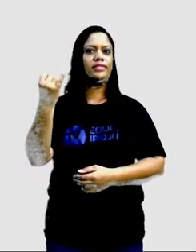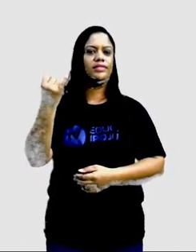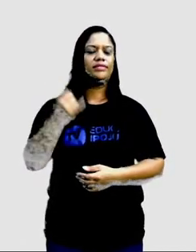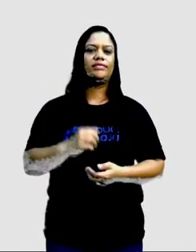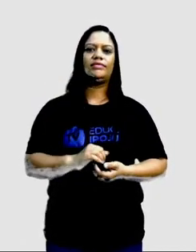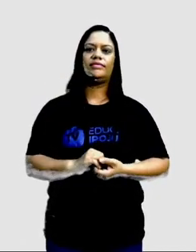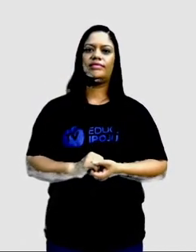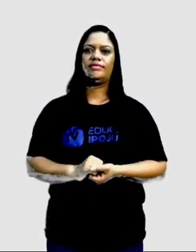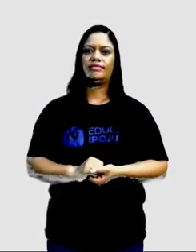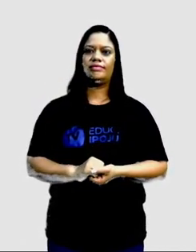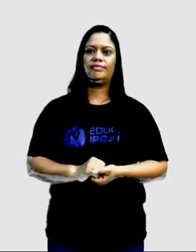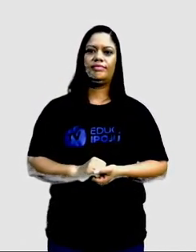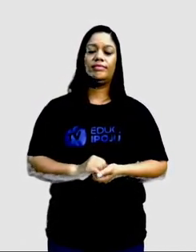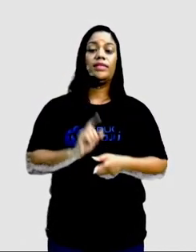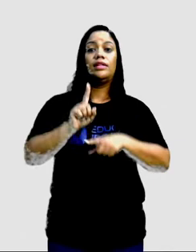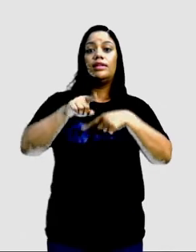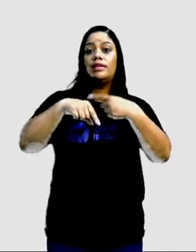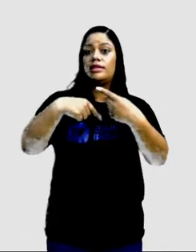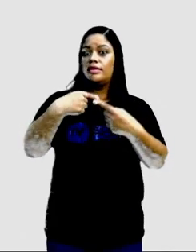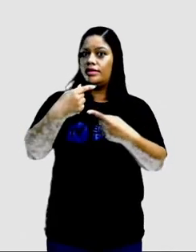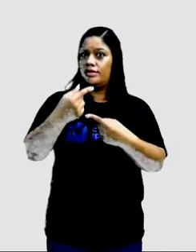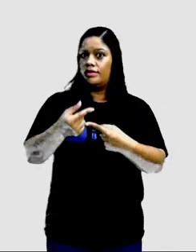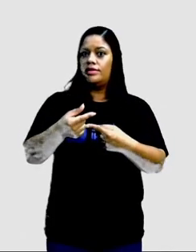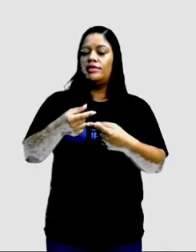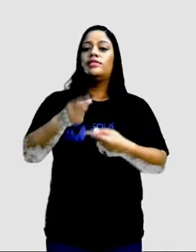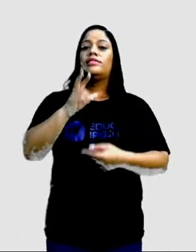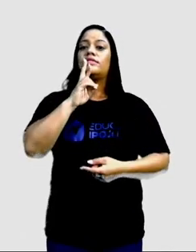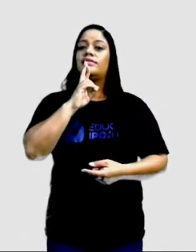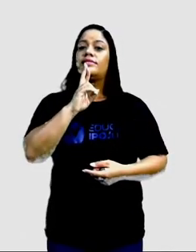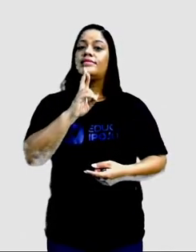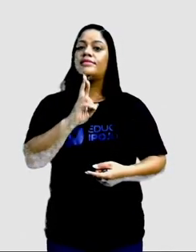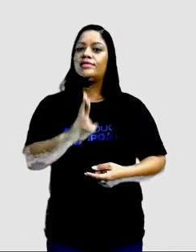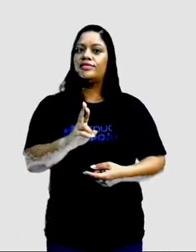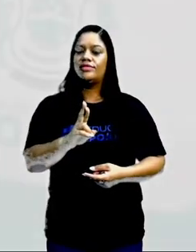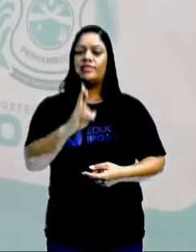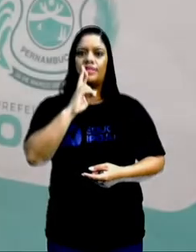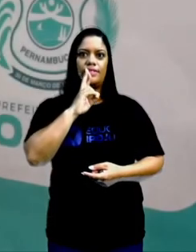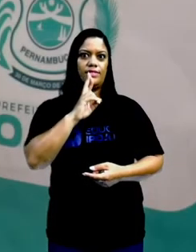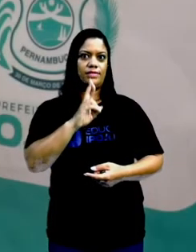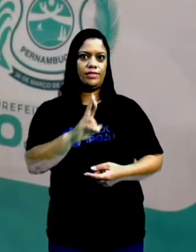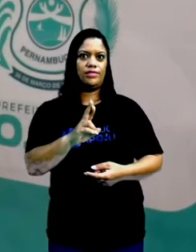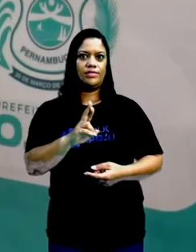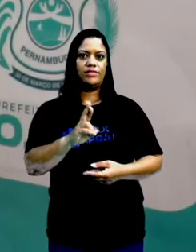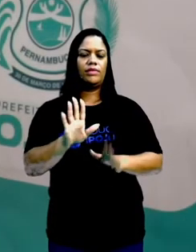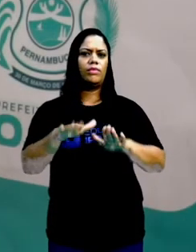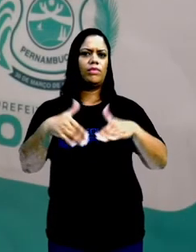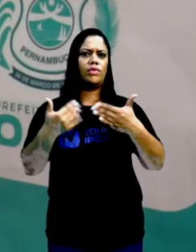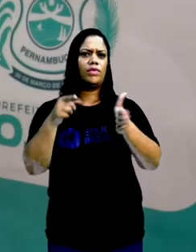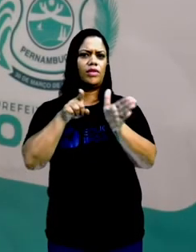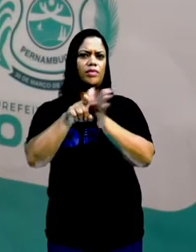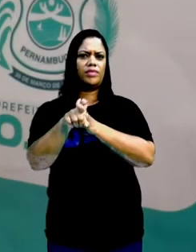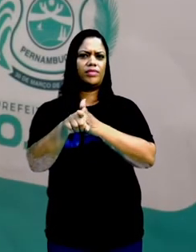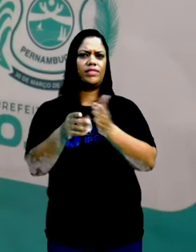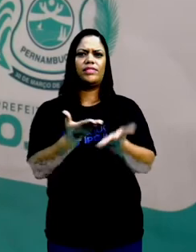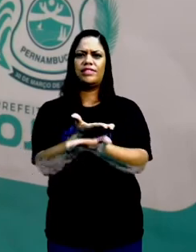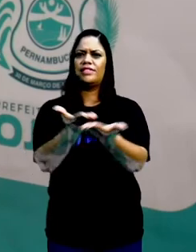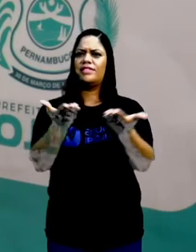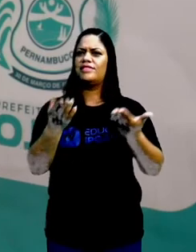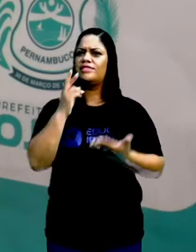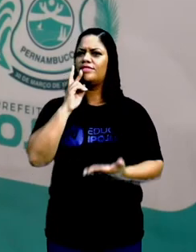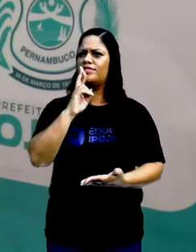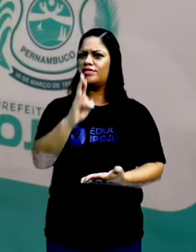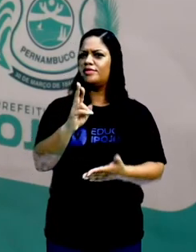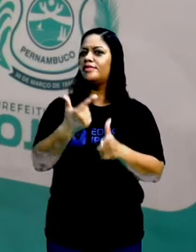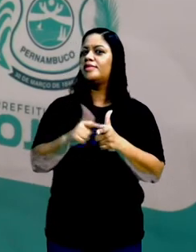não é isso? E depois vocês colocarem a resposta. A resposta, qual é a pergunta mesmo que vocês irão responder